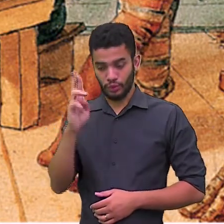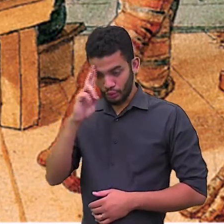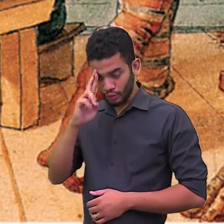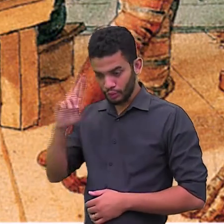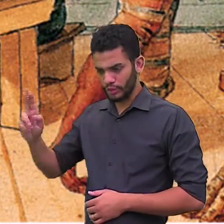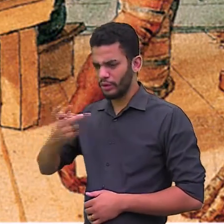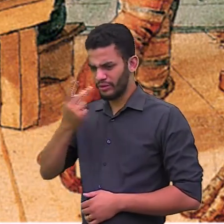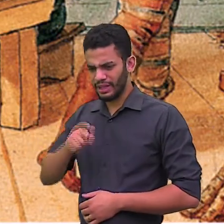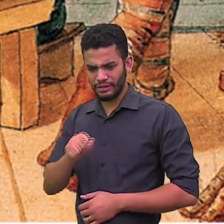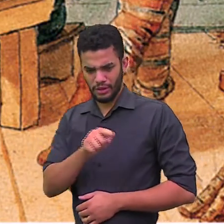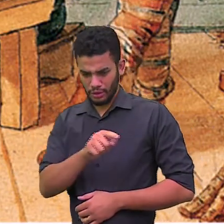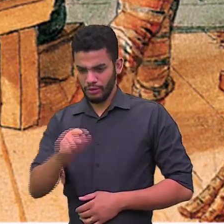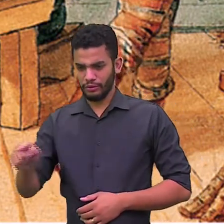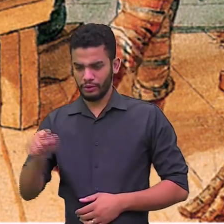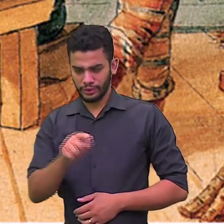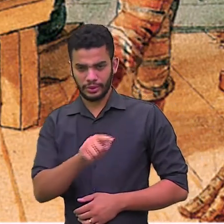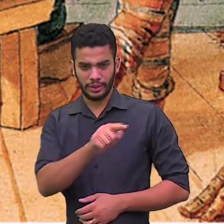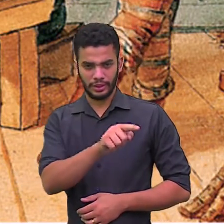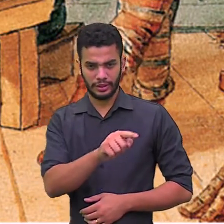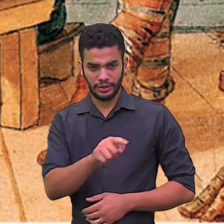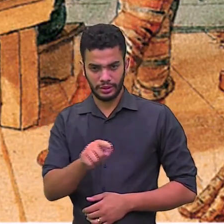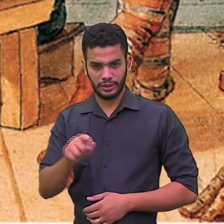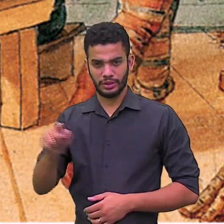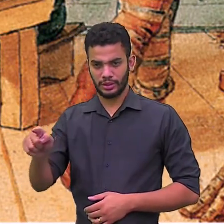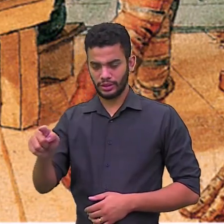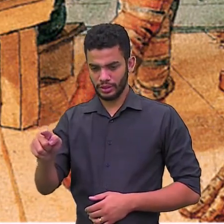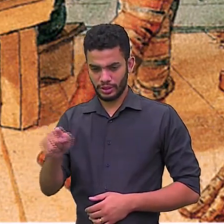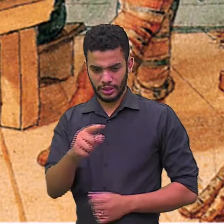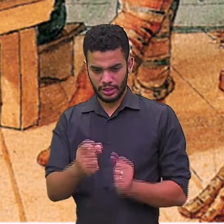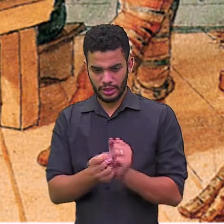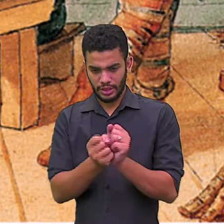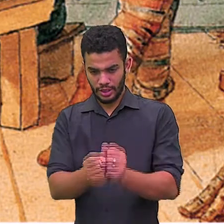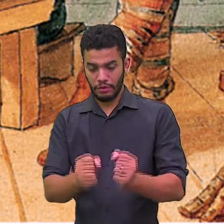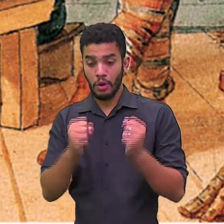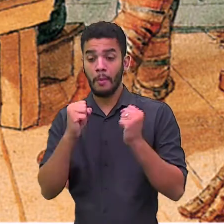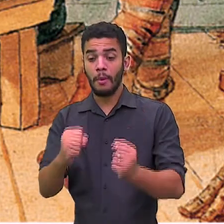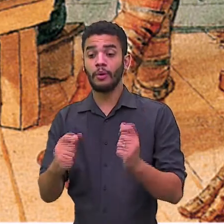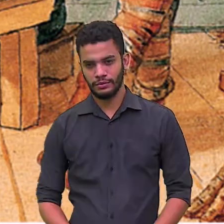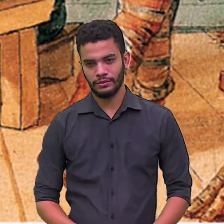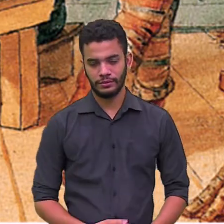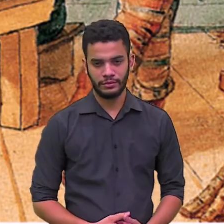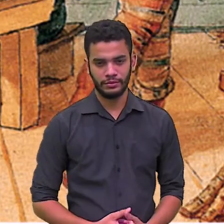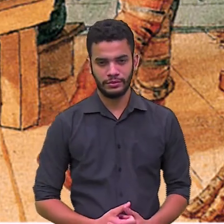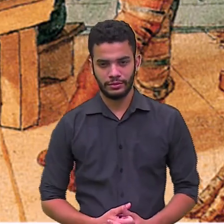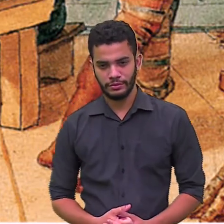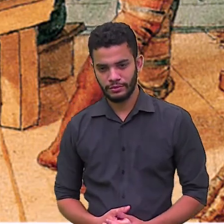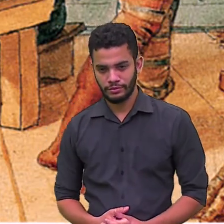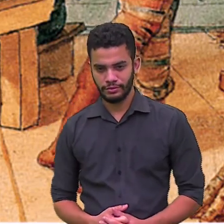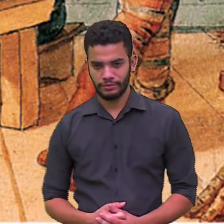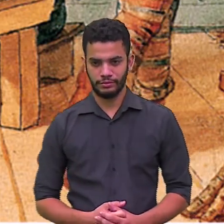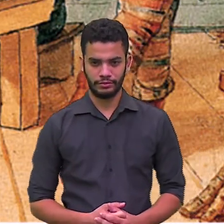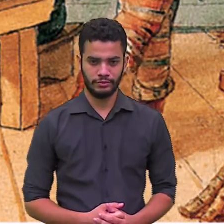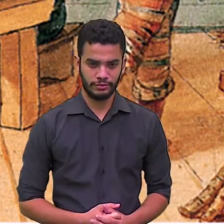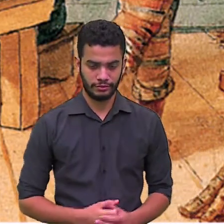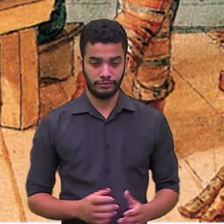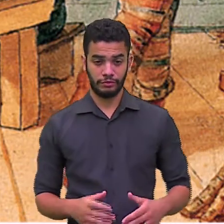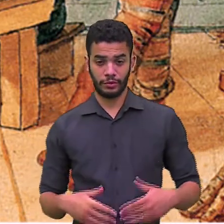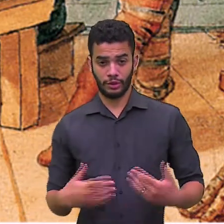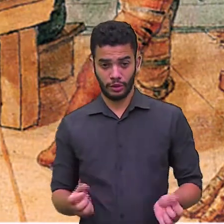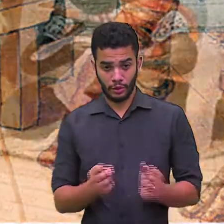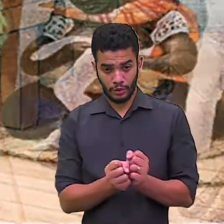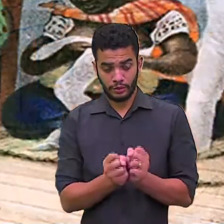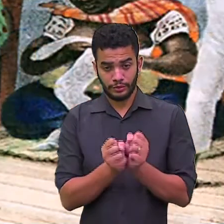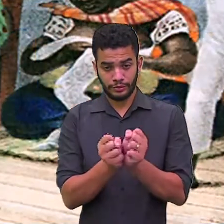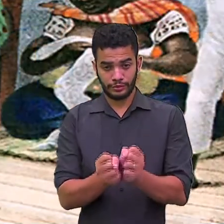os indígenas pudessem trabalhar para se sustentar. Os escravos que trabalhavam na